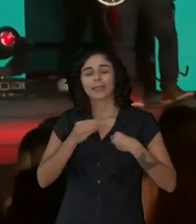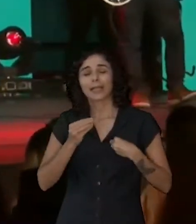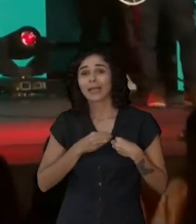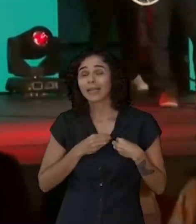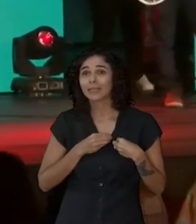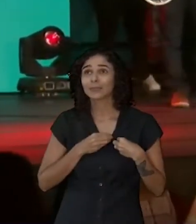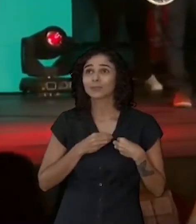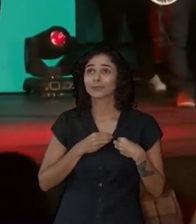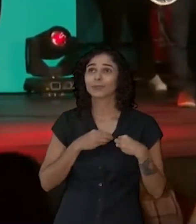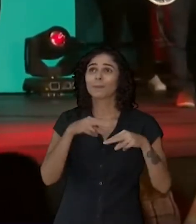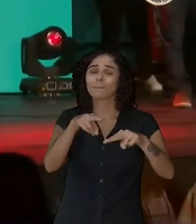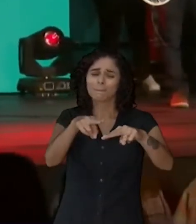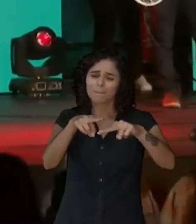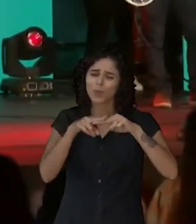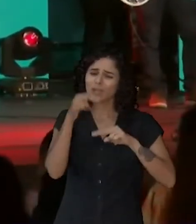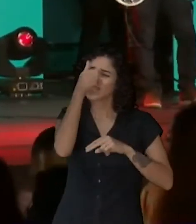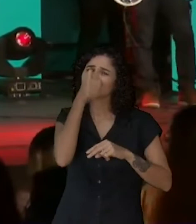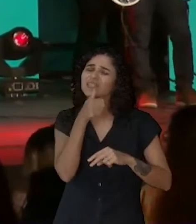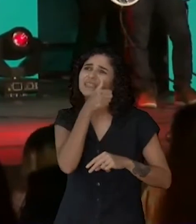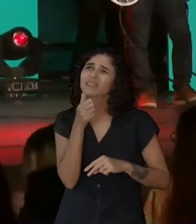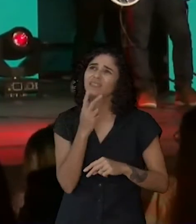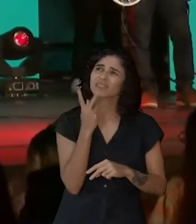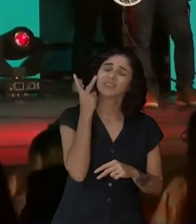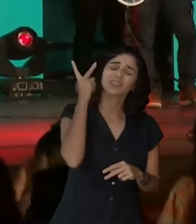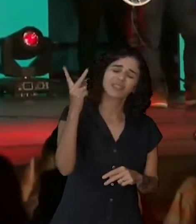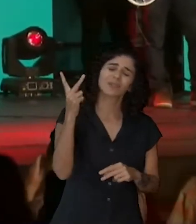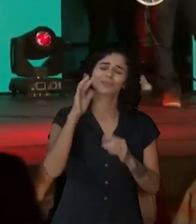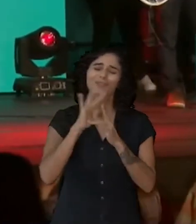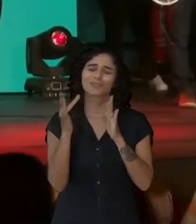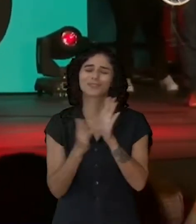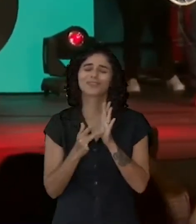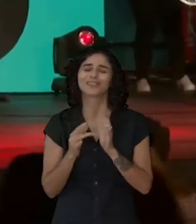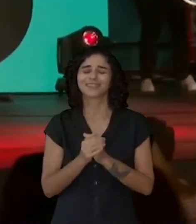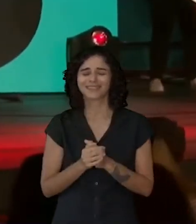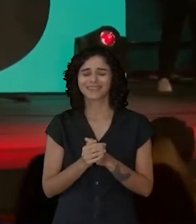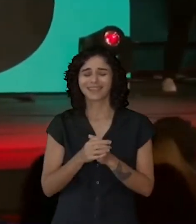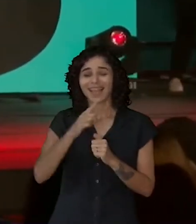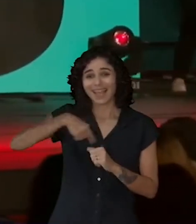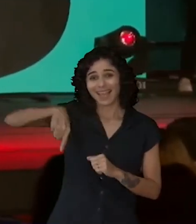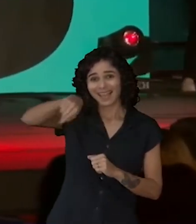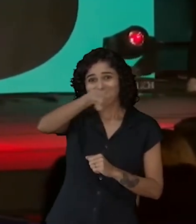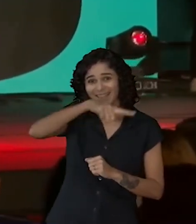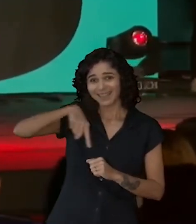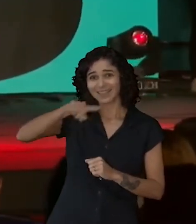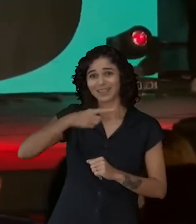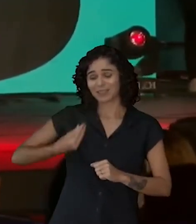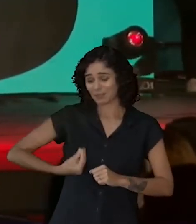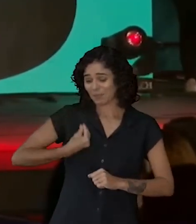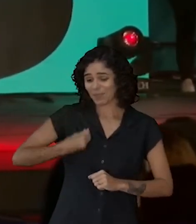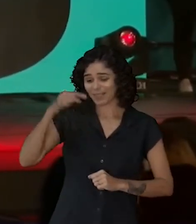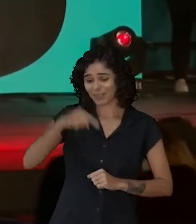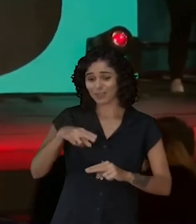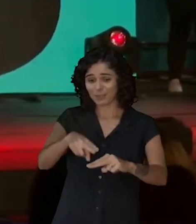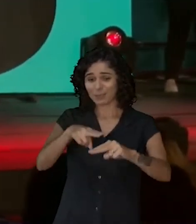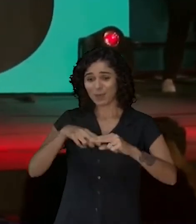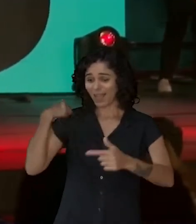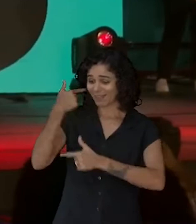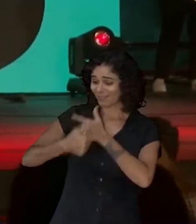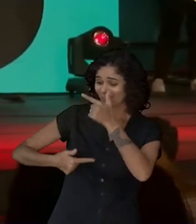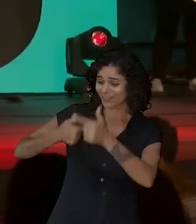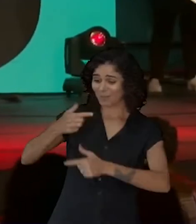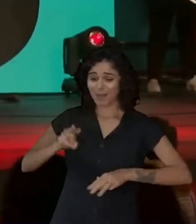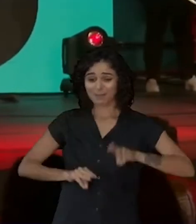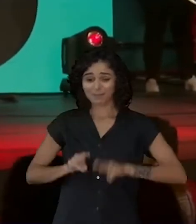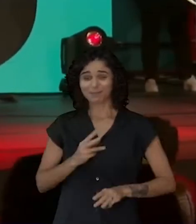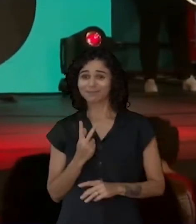foram trazidos até aqui por causa da tua obra e do teu ministério. E